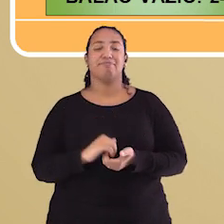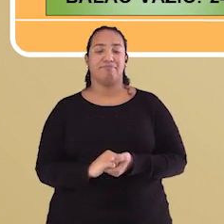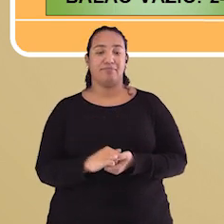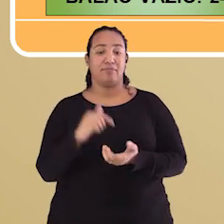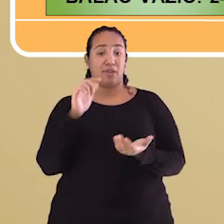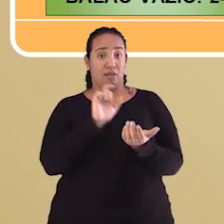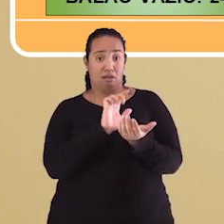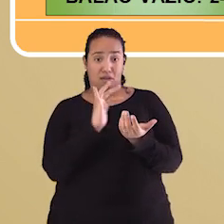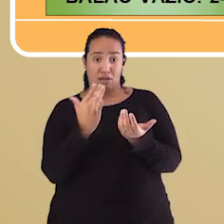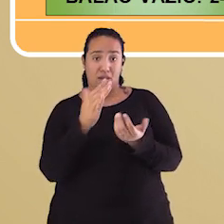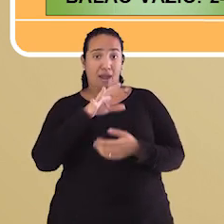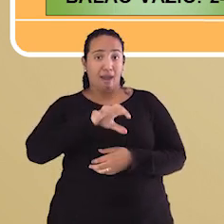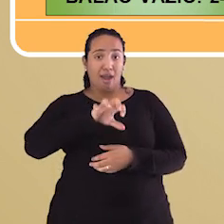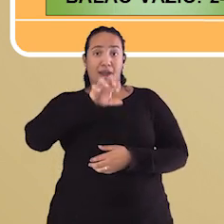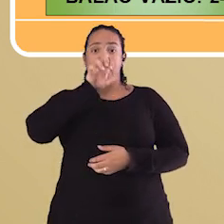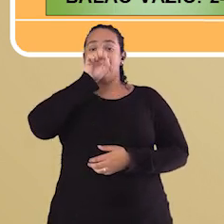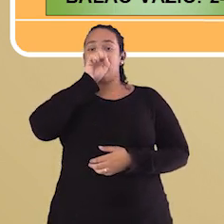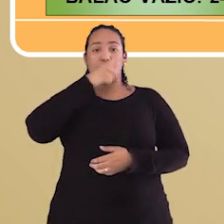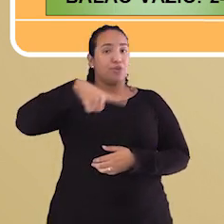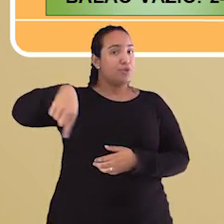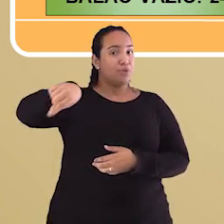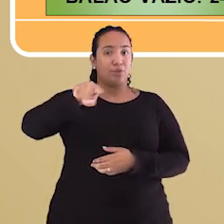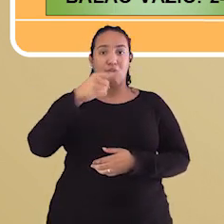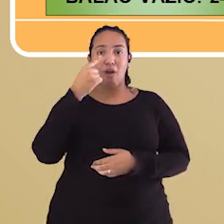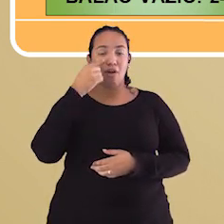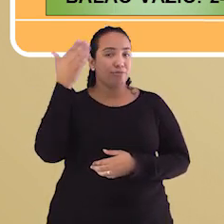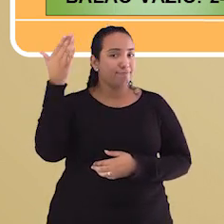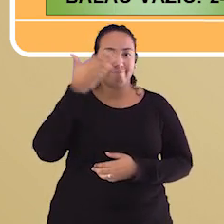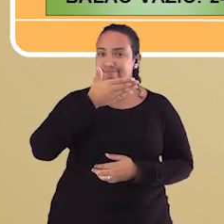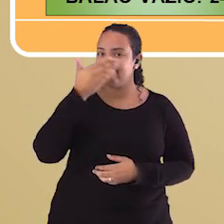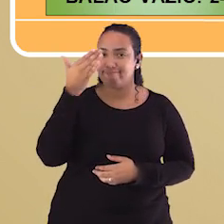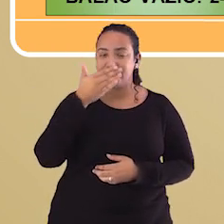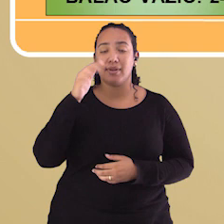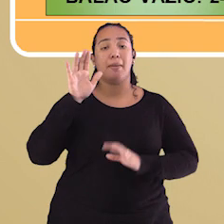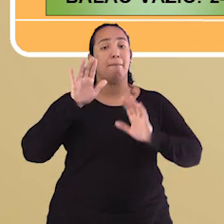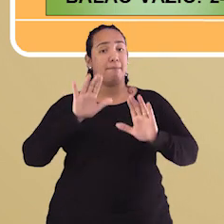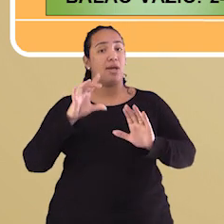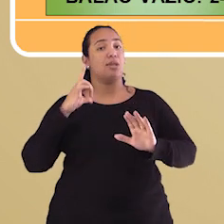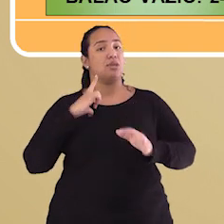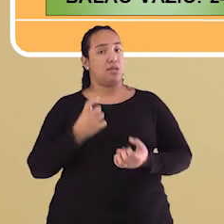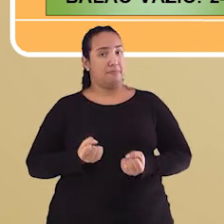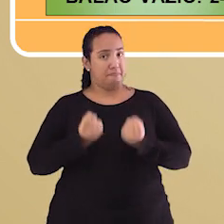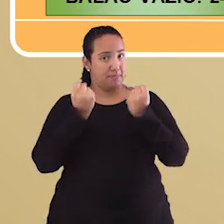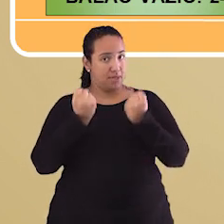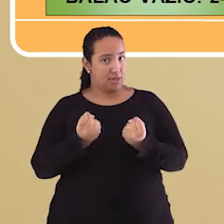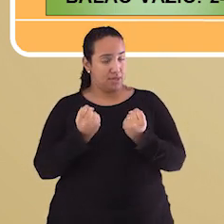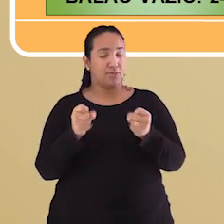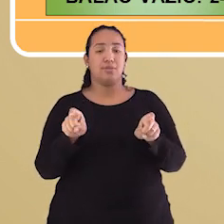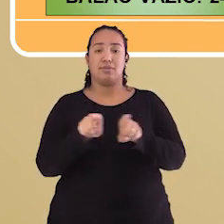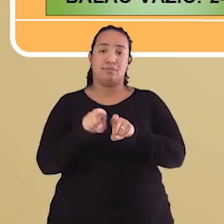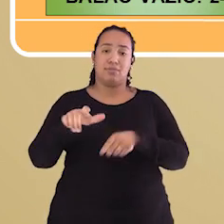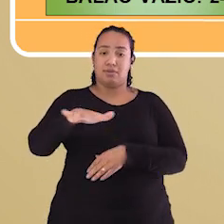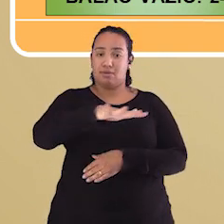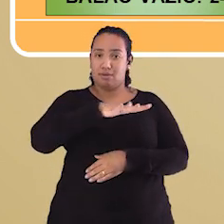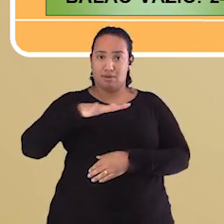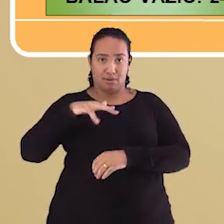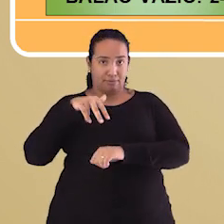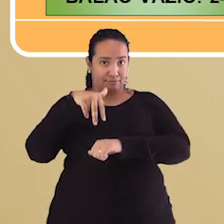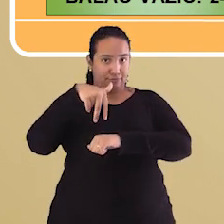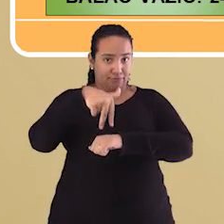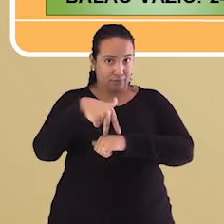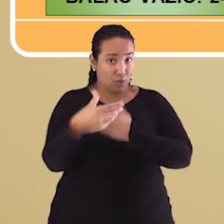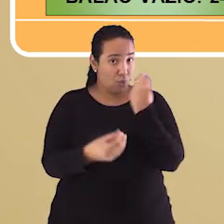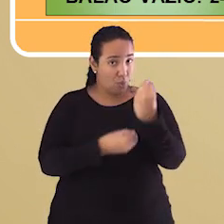de não conseguirmos ver, o ar ele tem peso e ocupa lugar no espaço. Prova disso é que